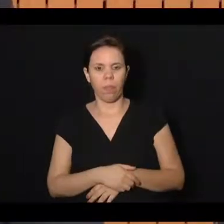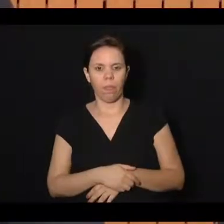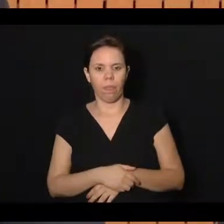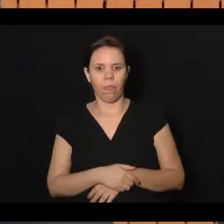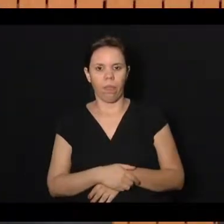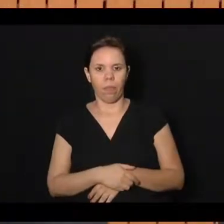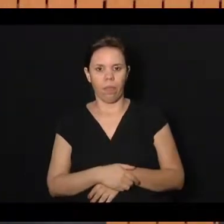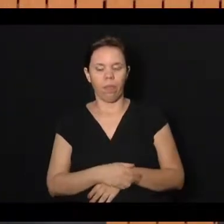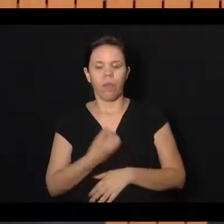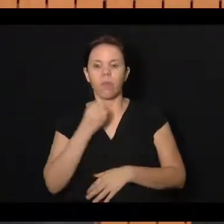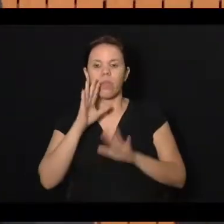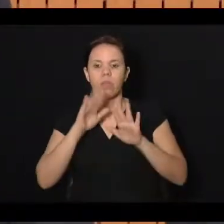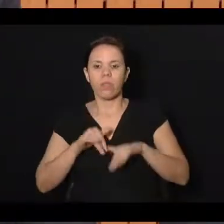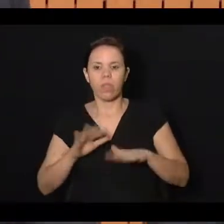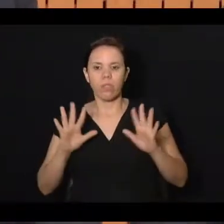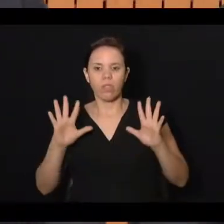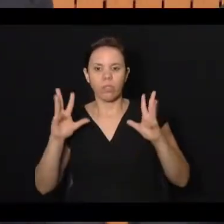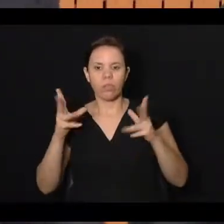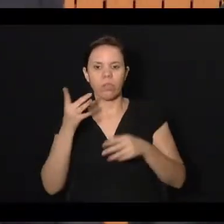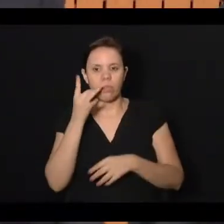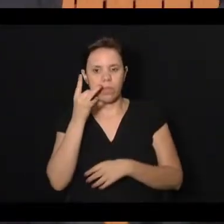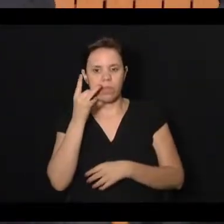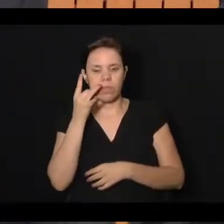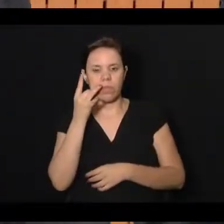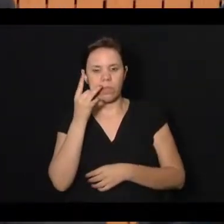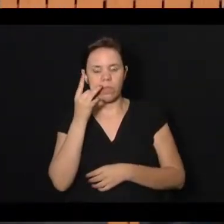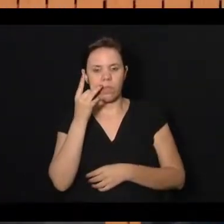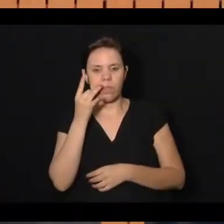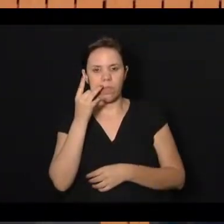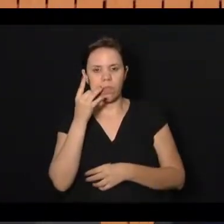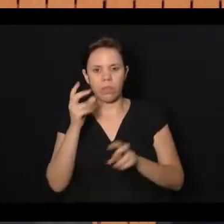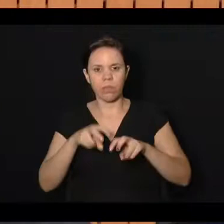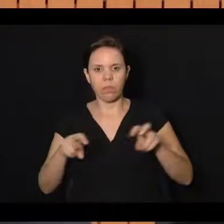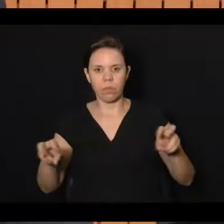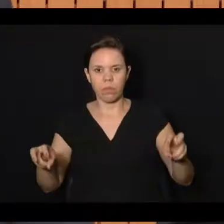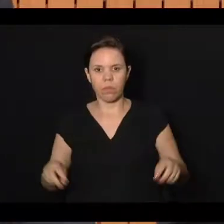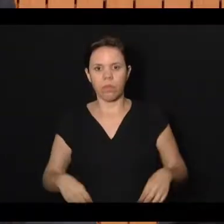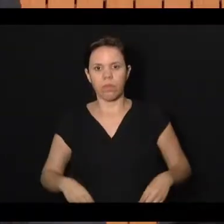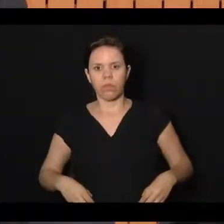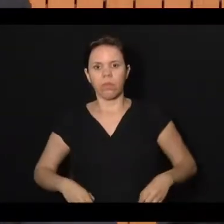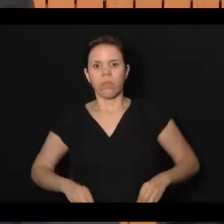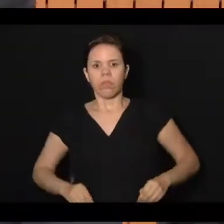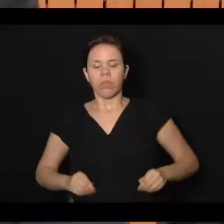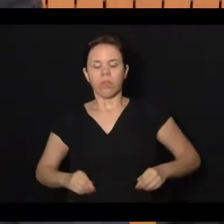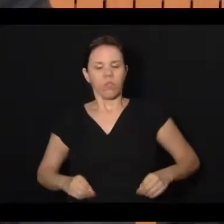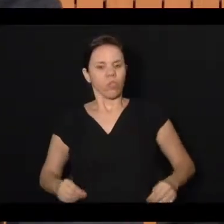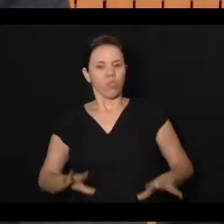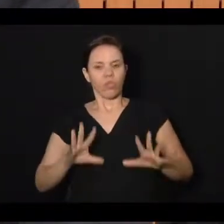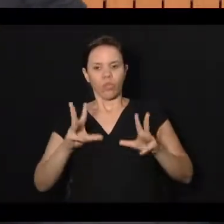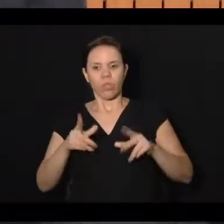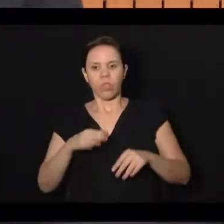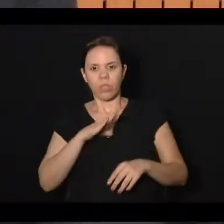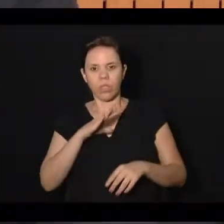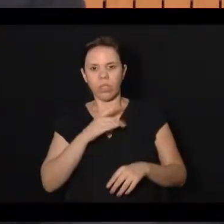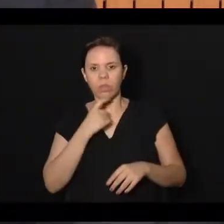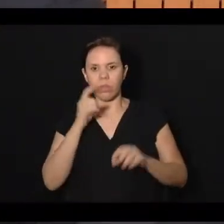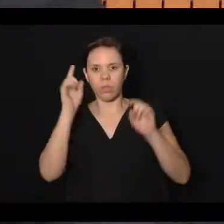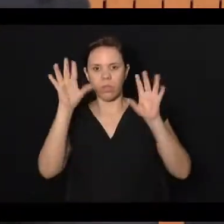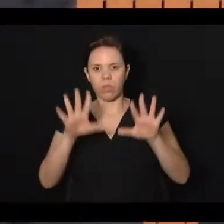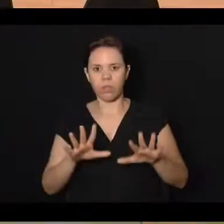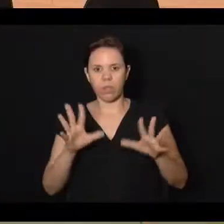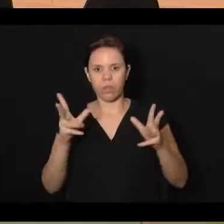uma boa tarde aos presentes aos componentes da mesa ea toda a cidade de campinas mesma bênção a